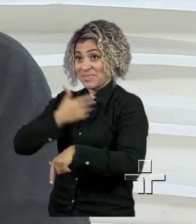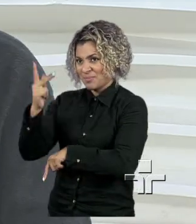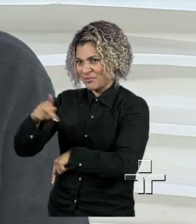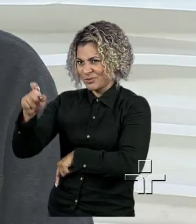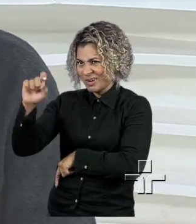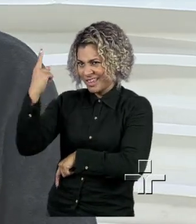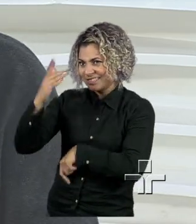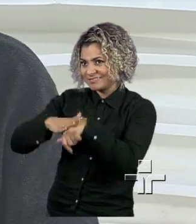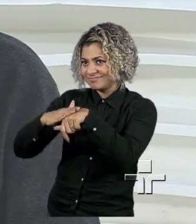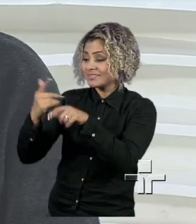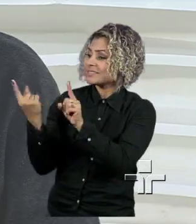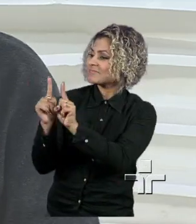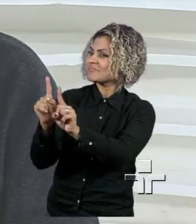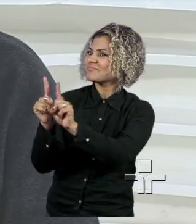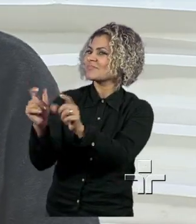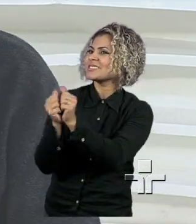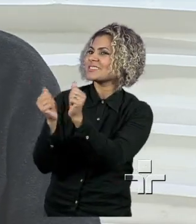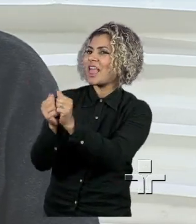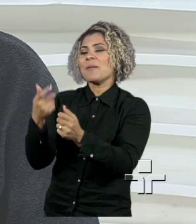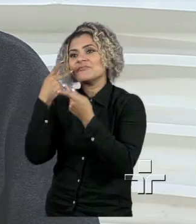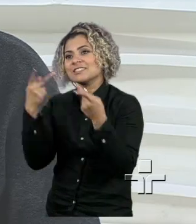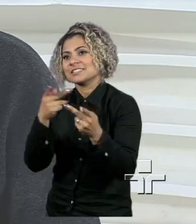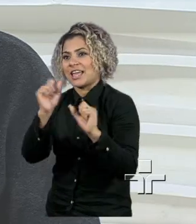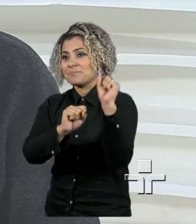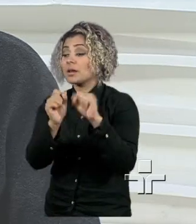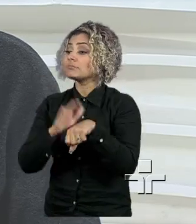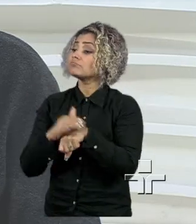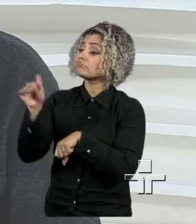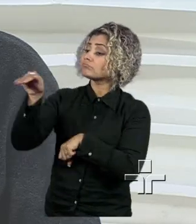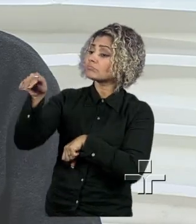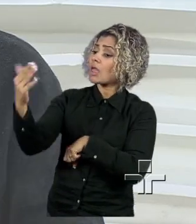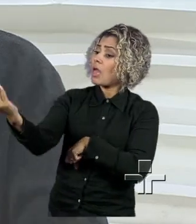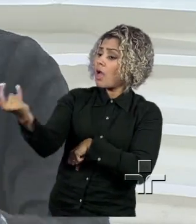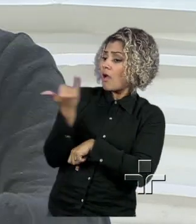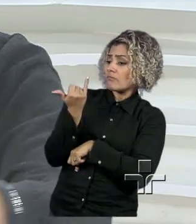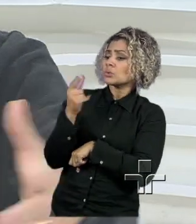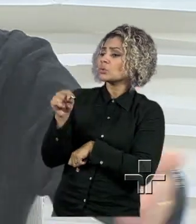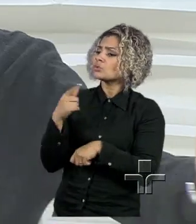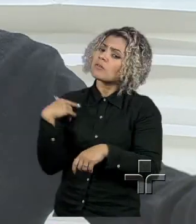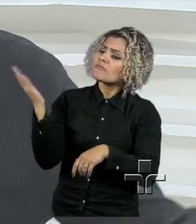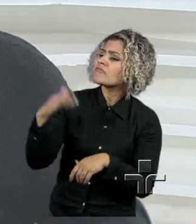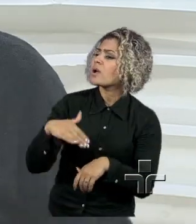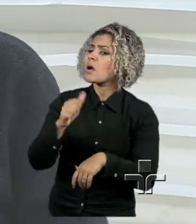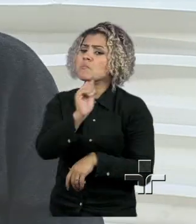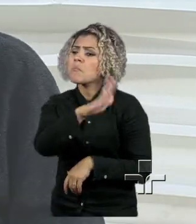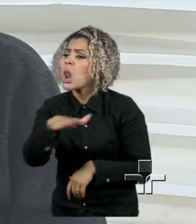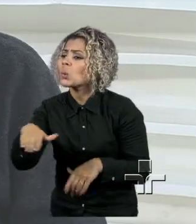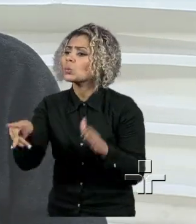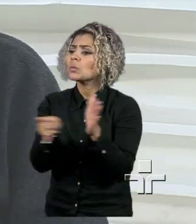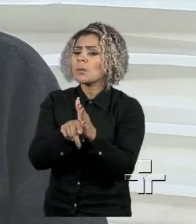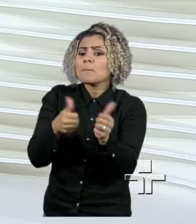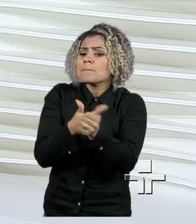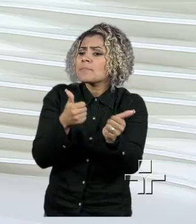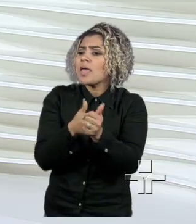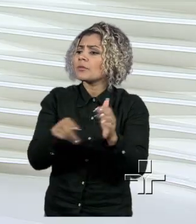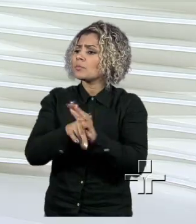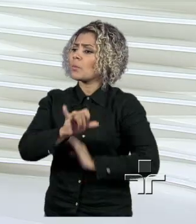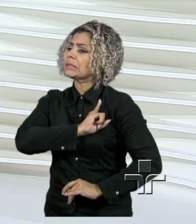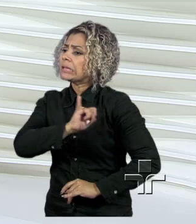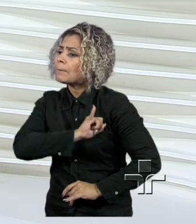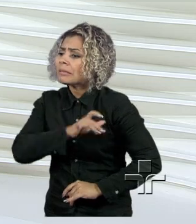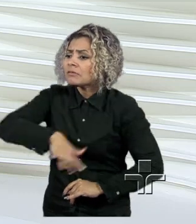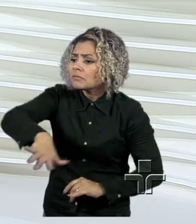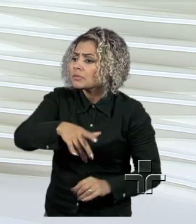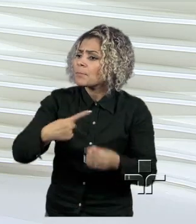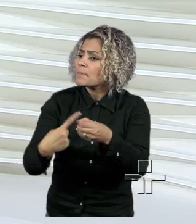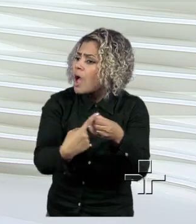encontrava semanalmente lá na empresa, ia me visitar, nós falamos, poxa, vamos colocar as crianças aqui da nossa região Itapevi, que é uma região